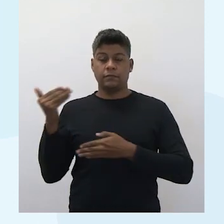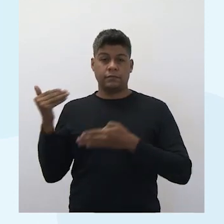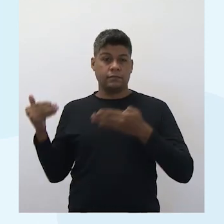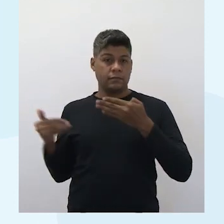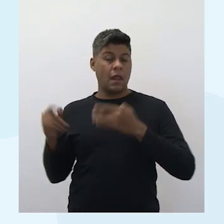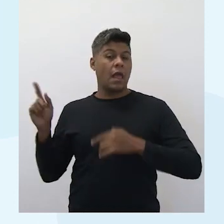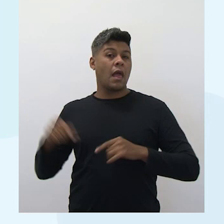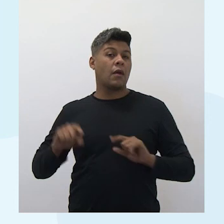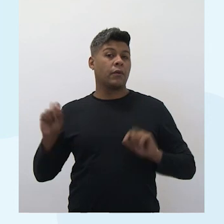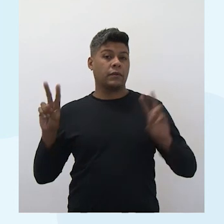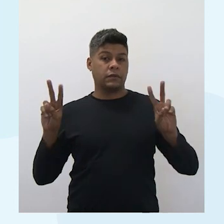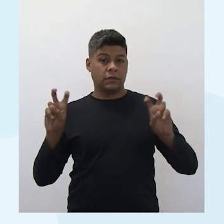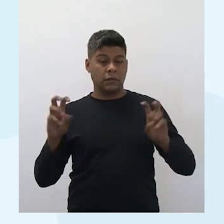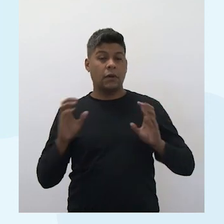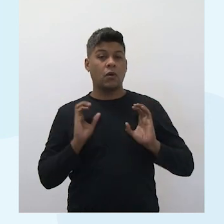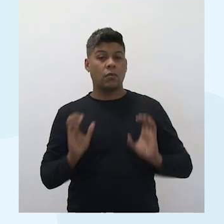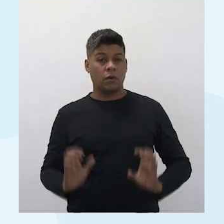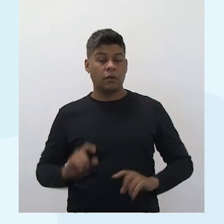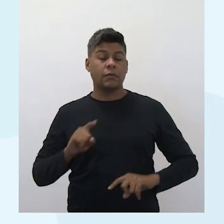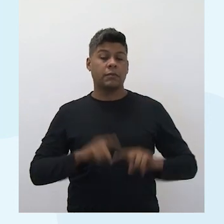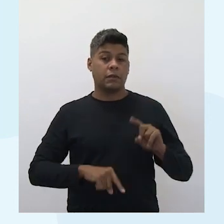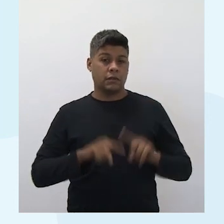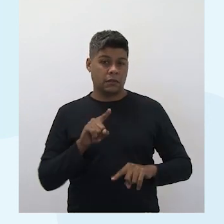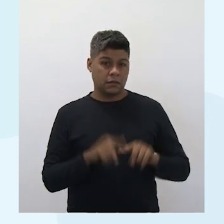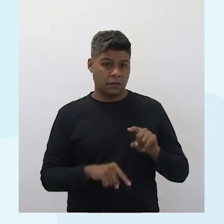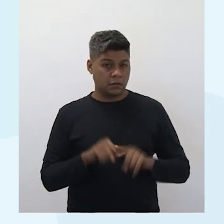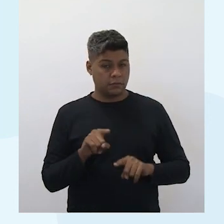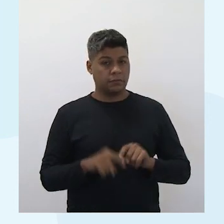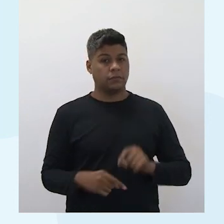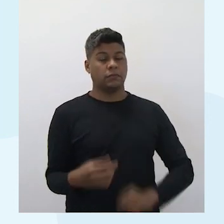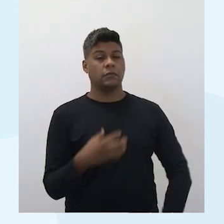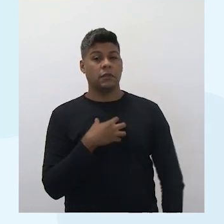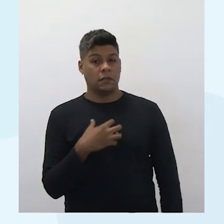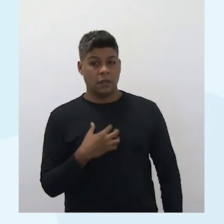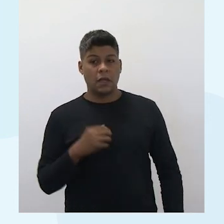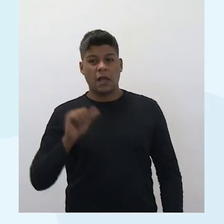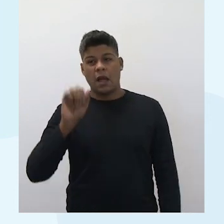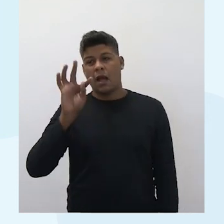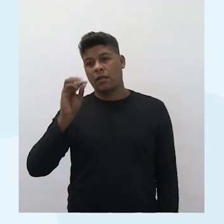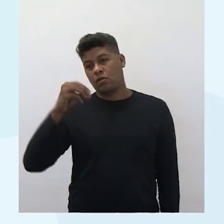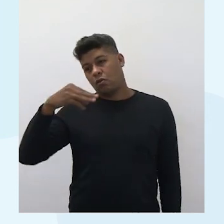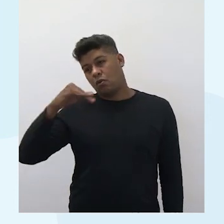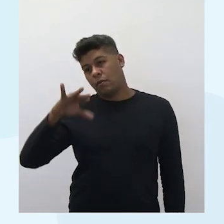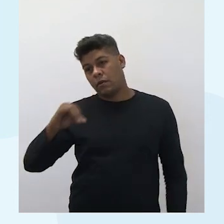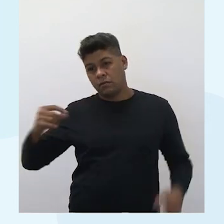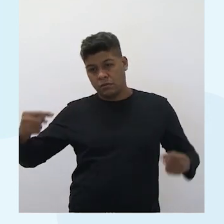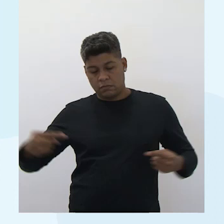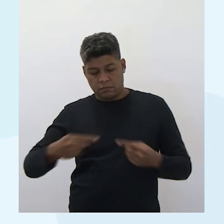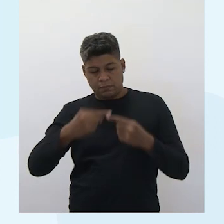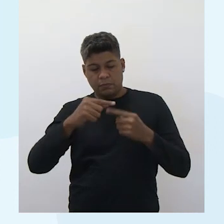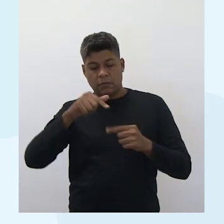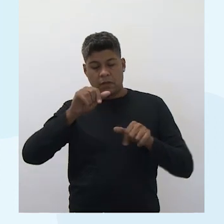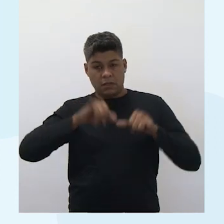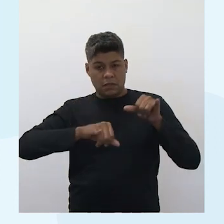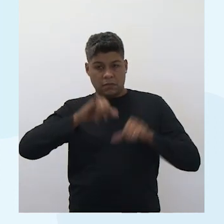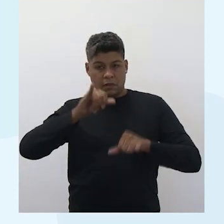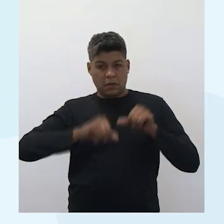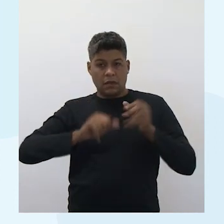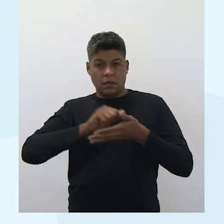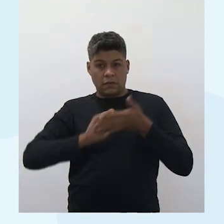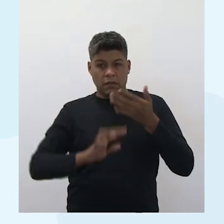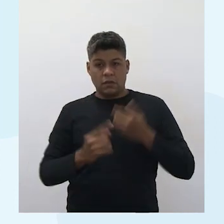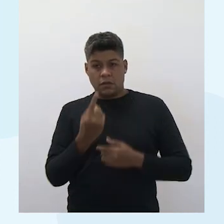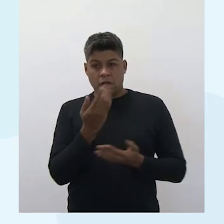é um tema que é o comportamento dos materiais, modelos atômicos e ligações químicas. É uma atividade 1,